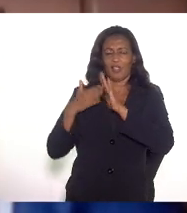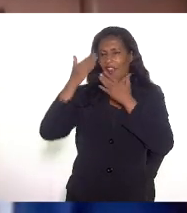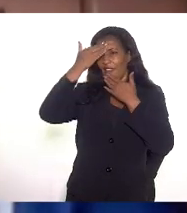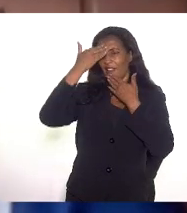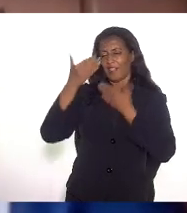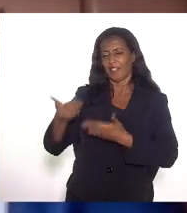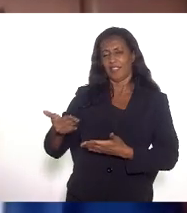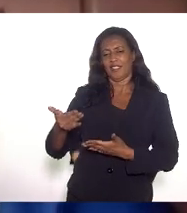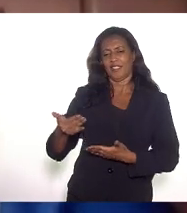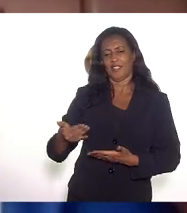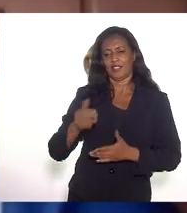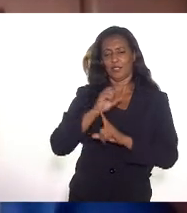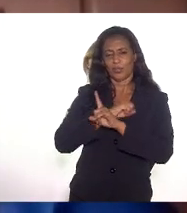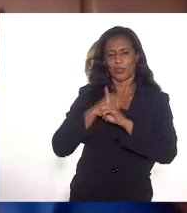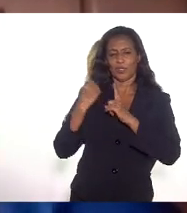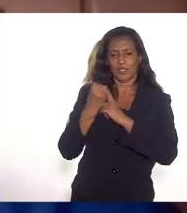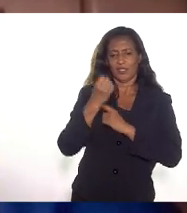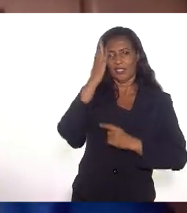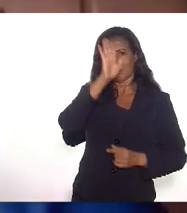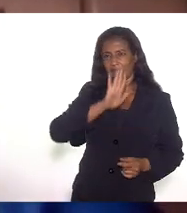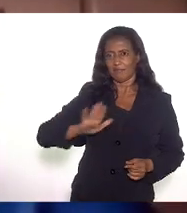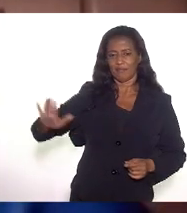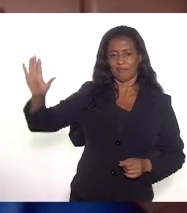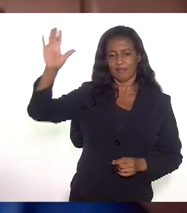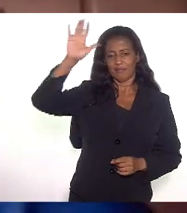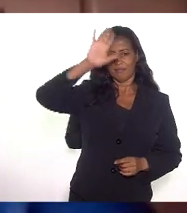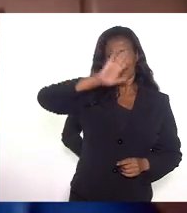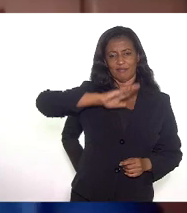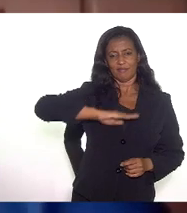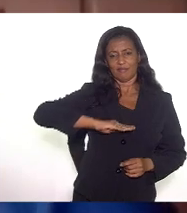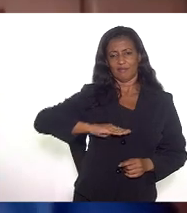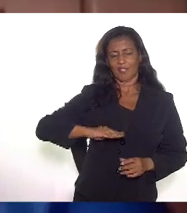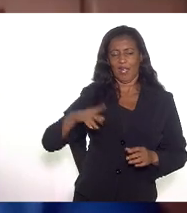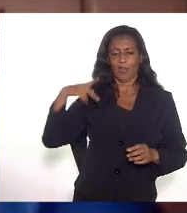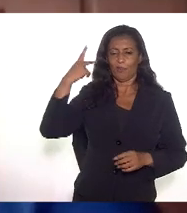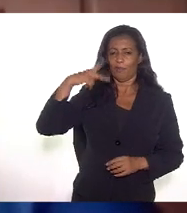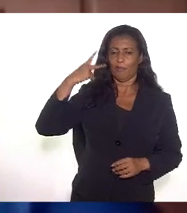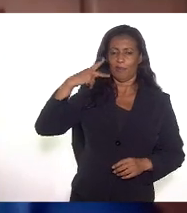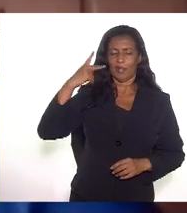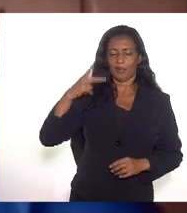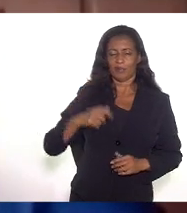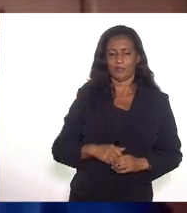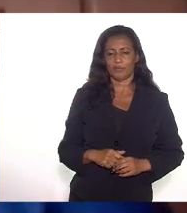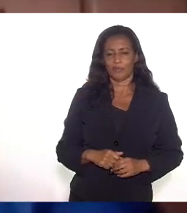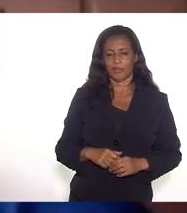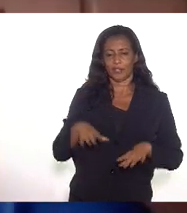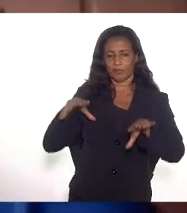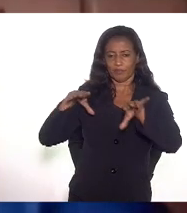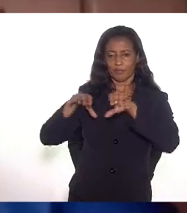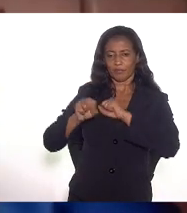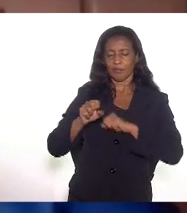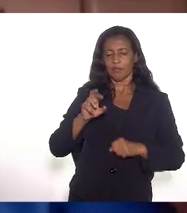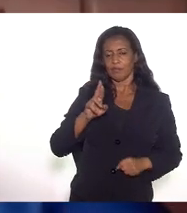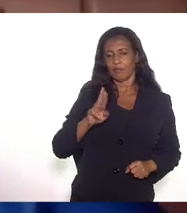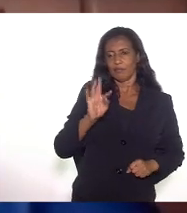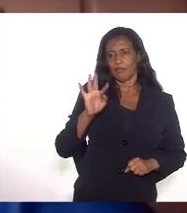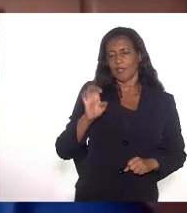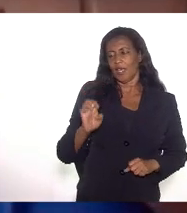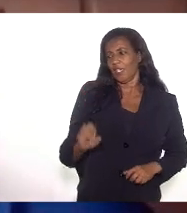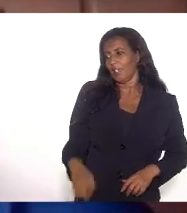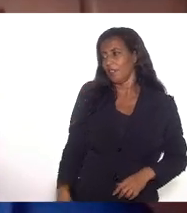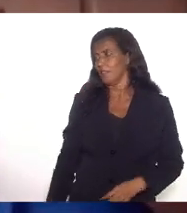agradeço imensamente, a sociedade brasileira agradece ao Parlamento Fluminense, o diploma Ruth de Souza, né,